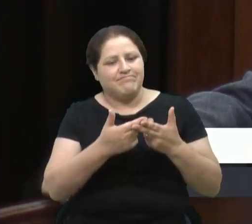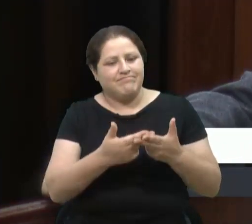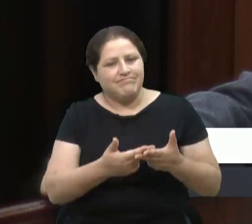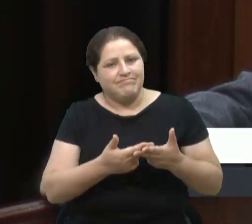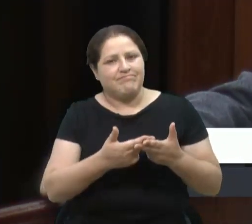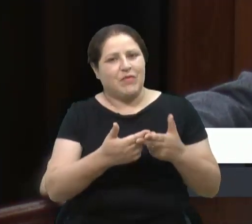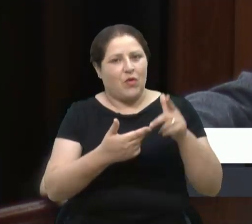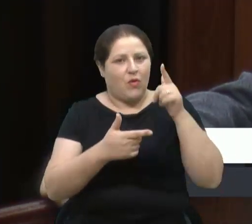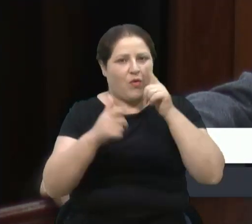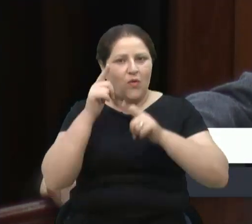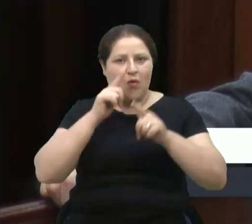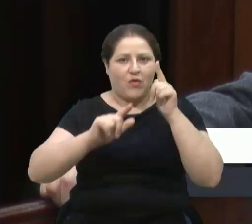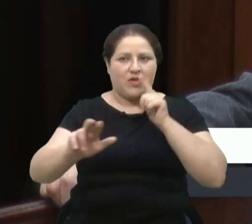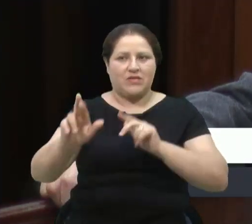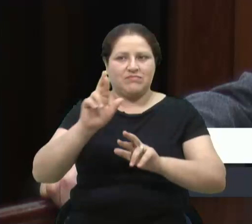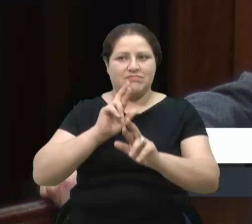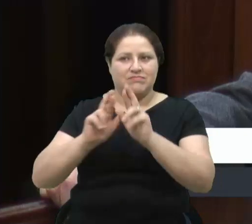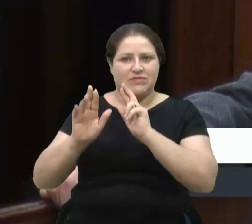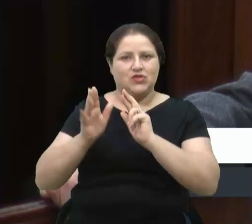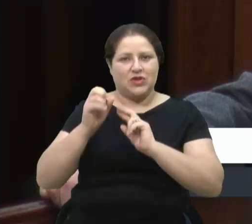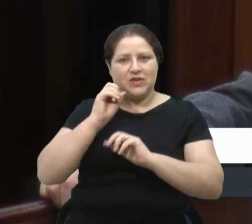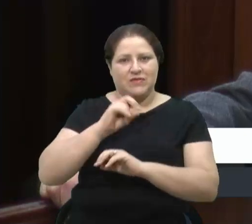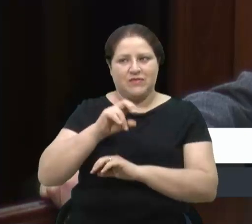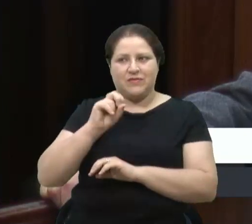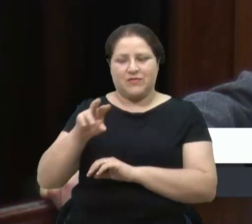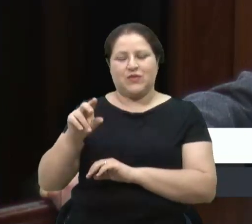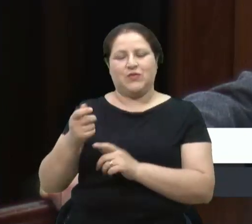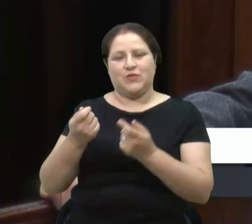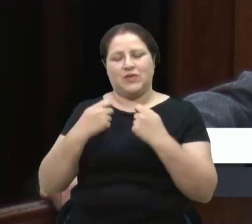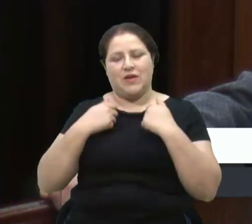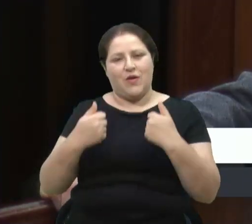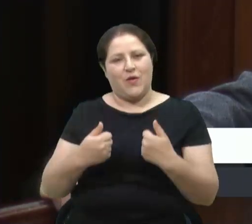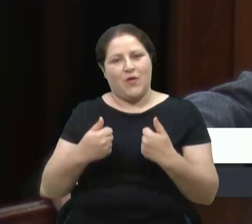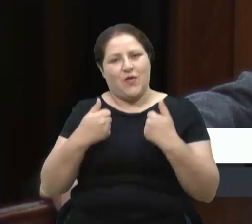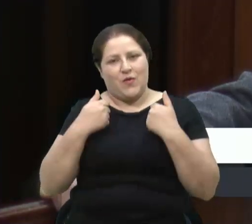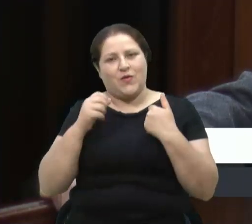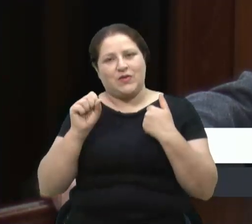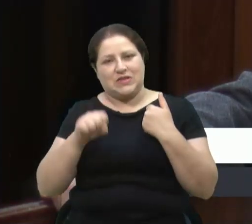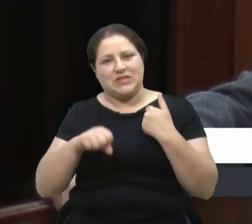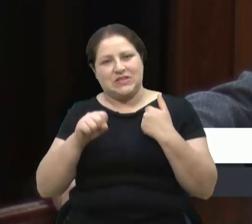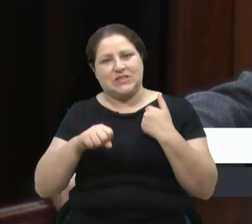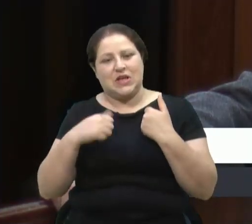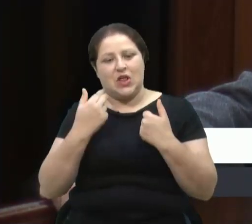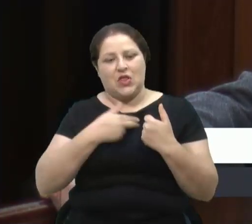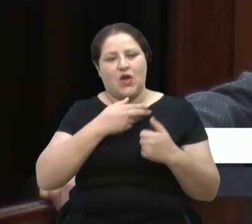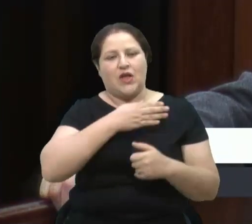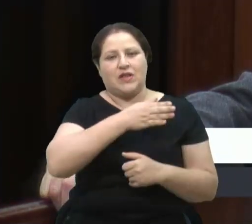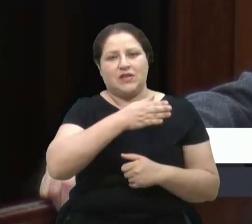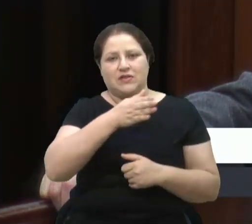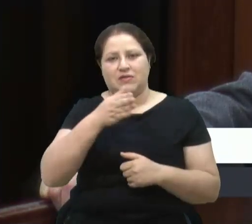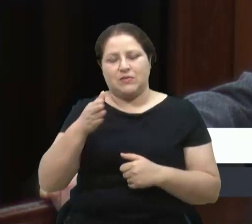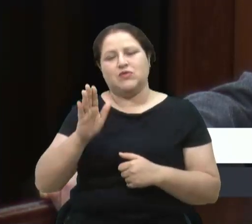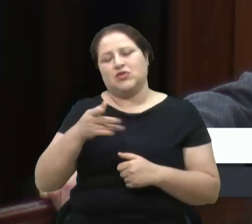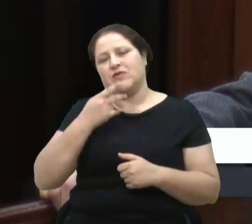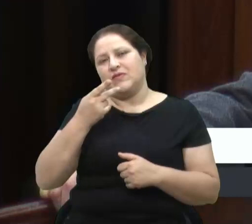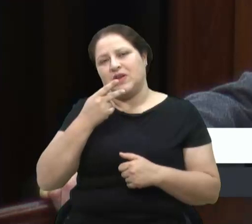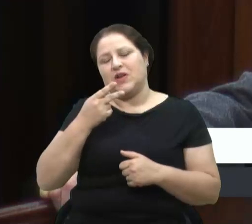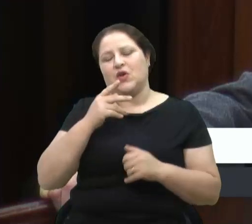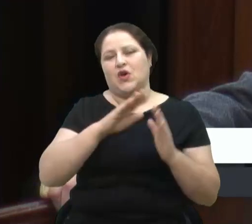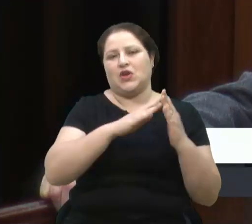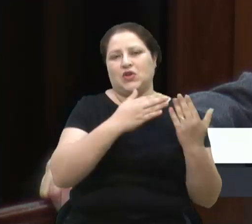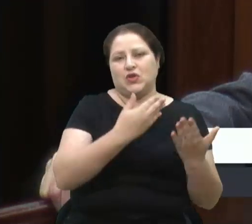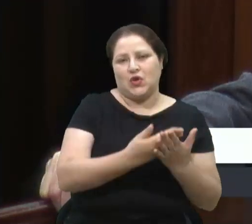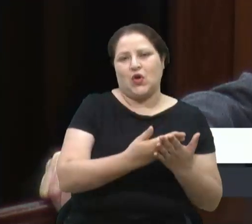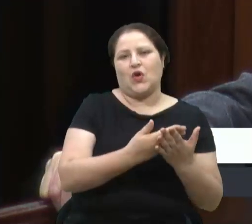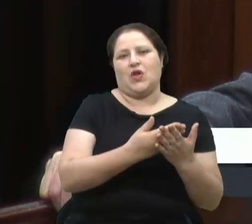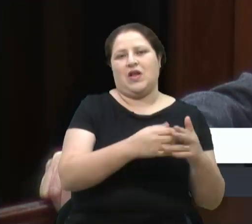os resultados que a gente tem visto nos enche de orgulho e sim aonde a gente vai eu tenho falado da escola agrícola com